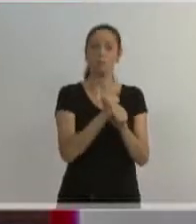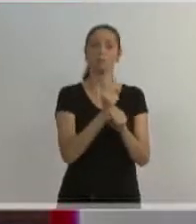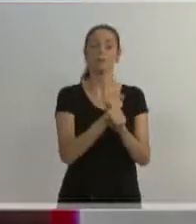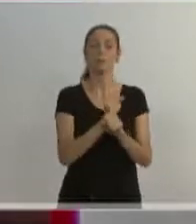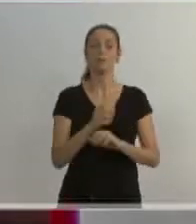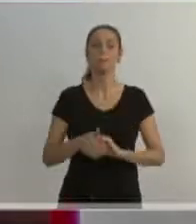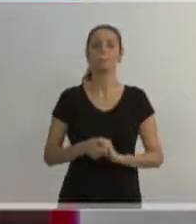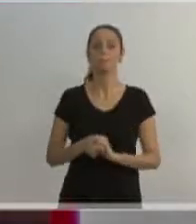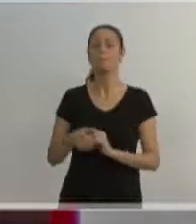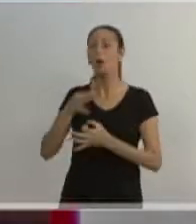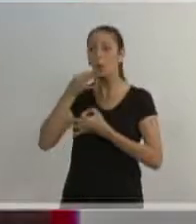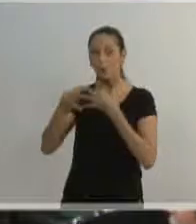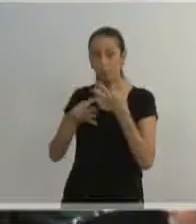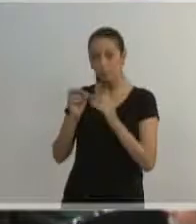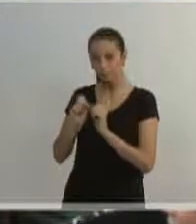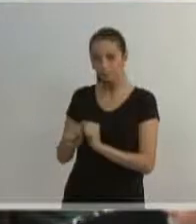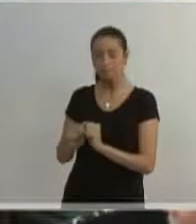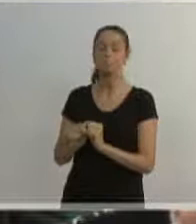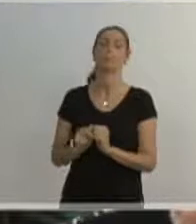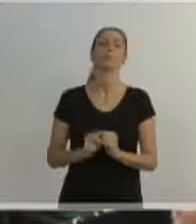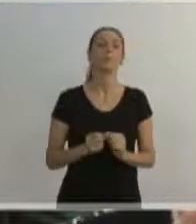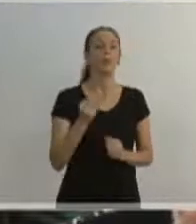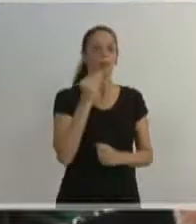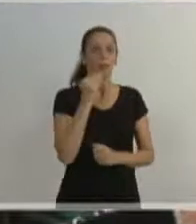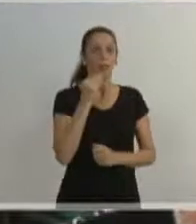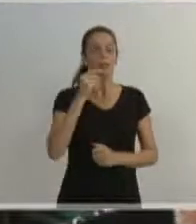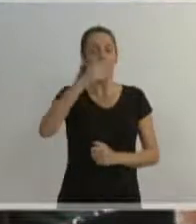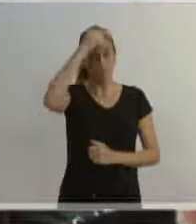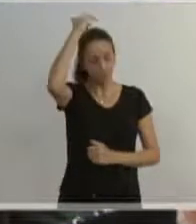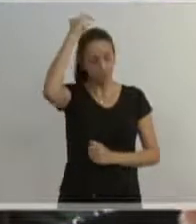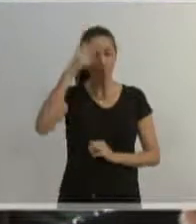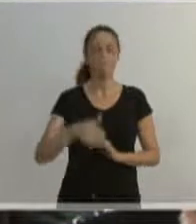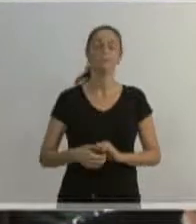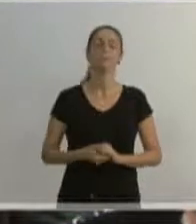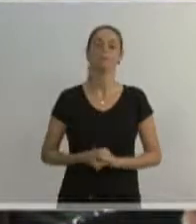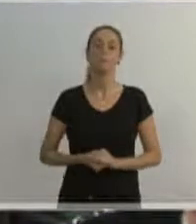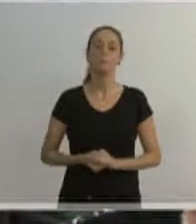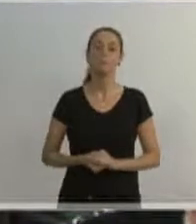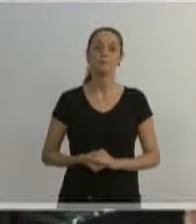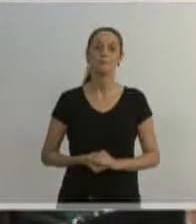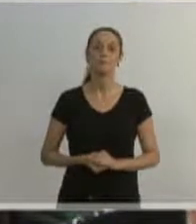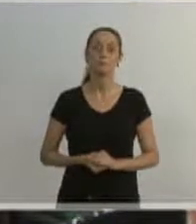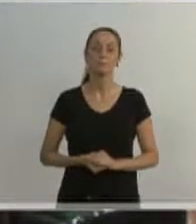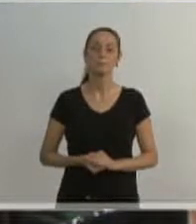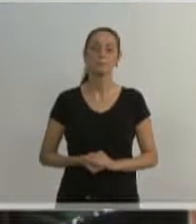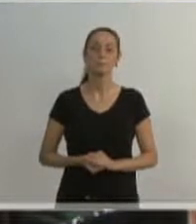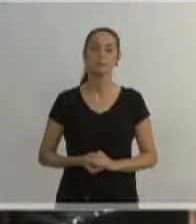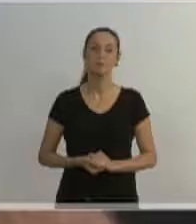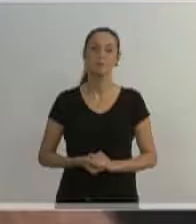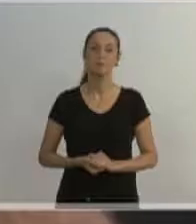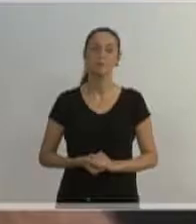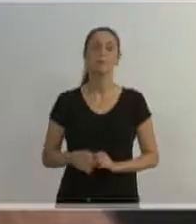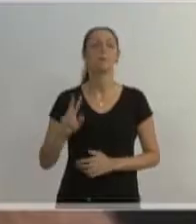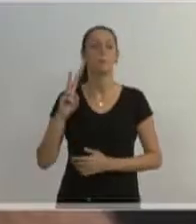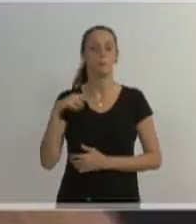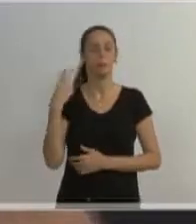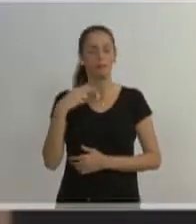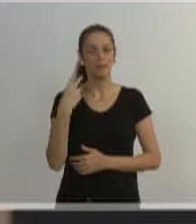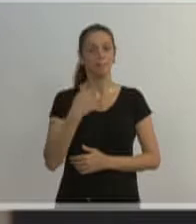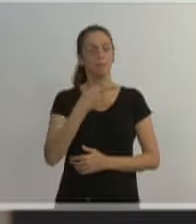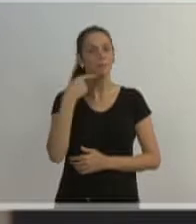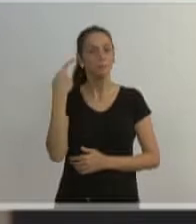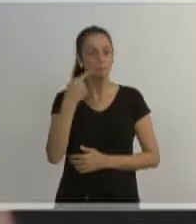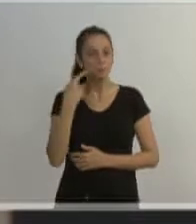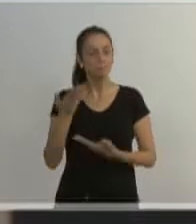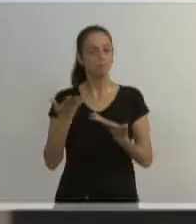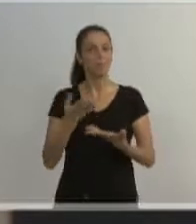obras a partir daí o maior prazer em aparte o vereador adriano uma palavra em aparte o vereador adriano pereira marcelo quer acrescentar